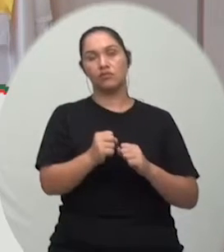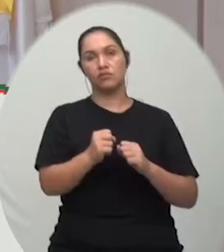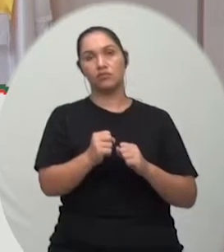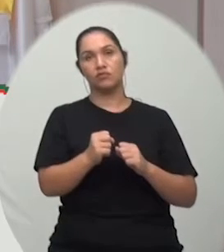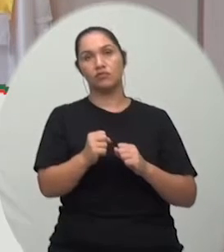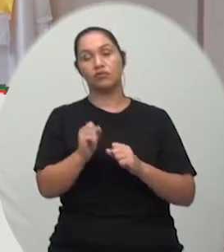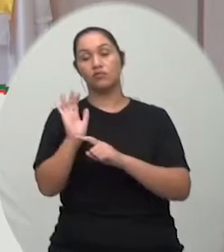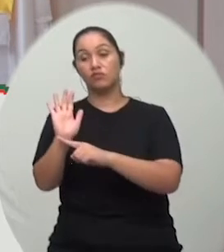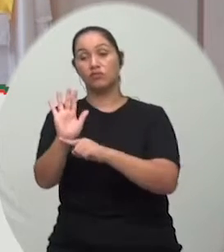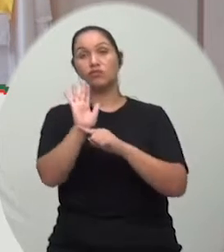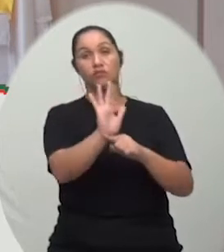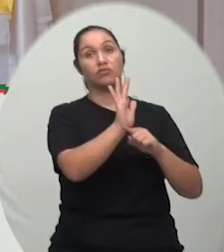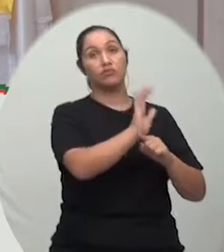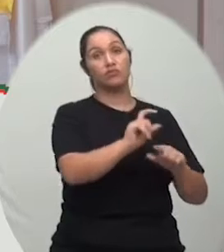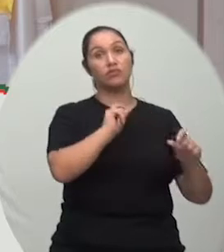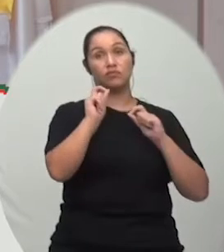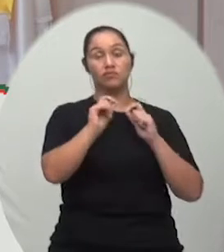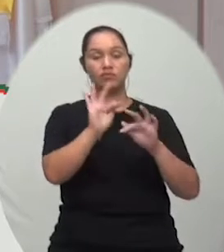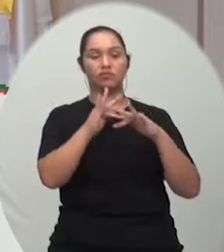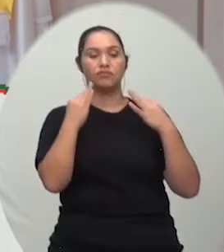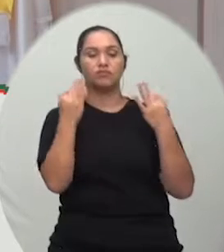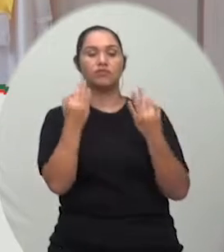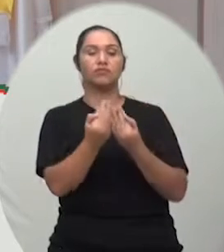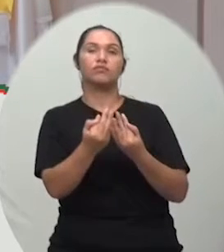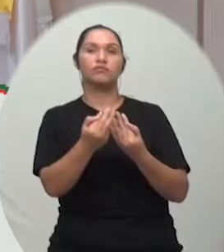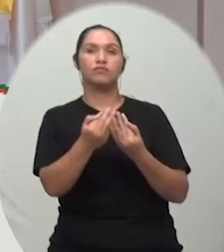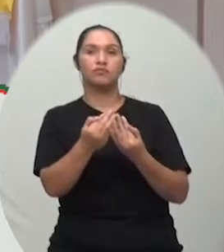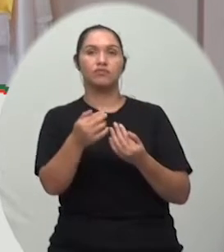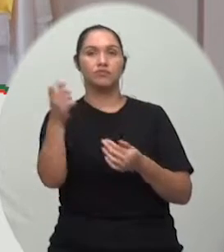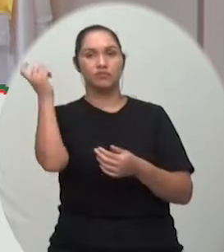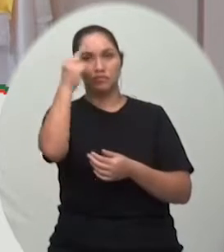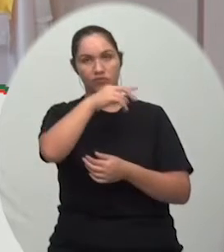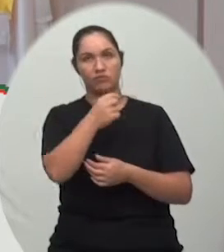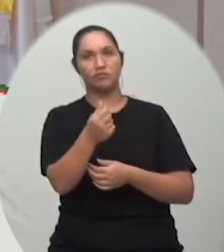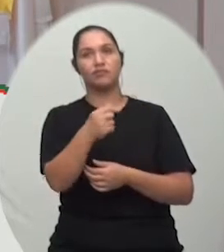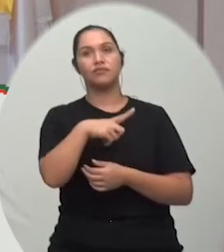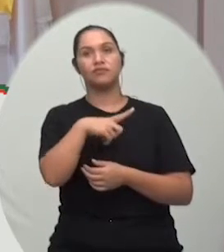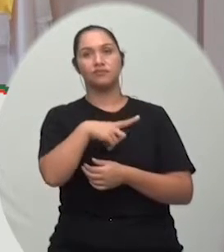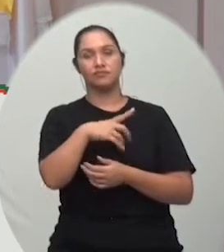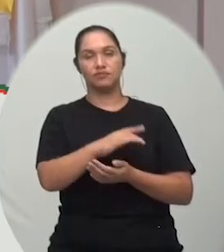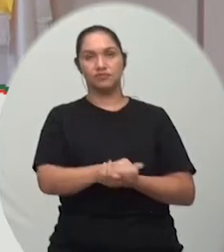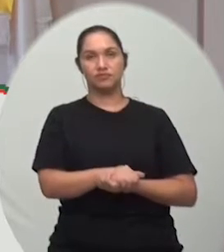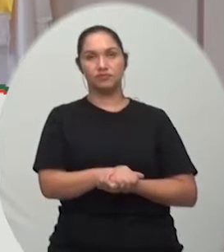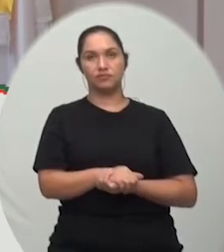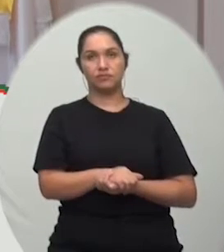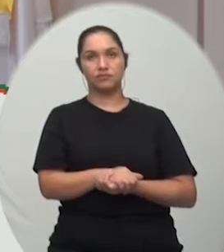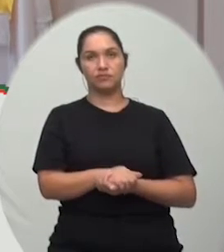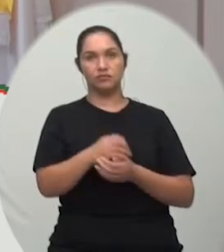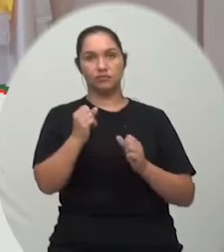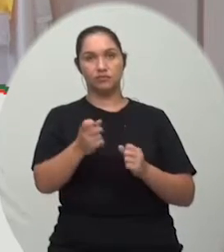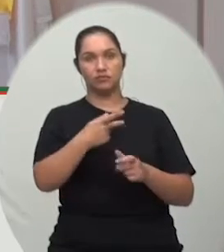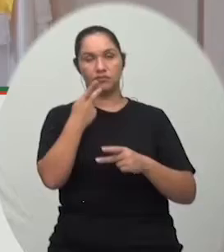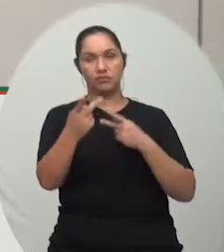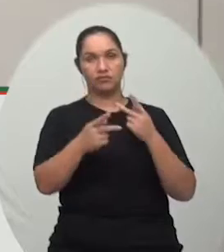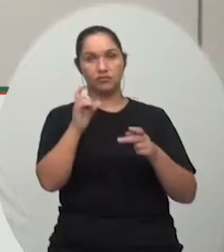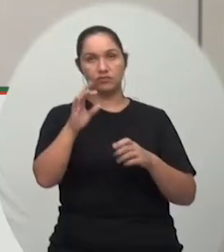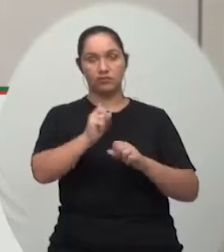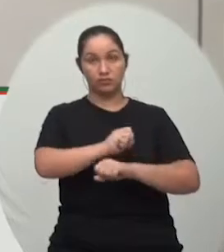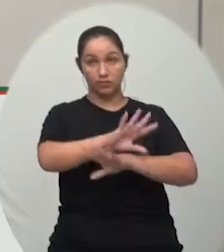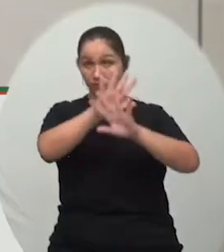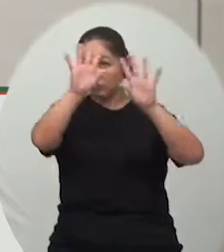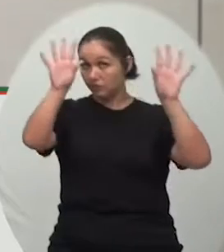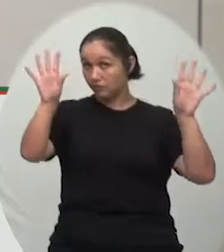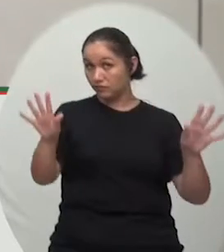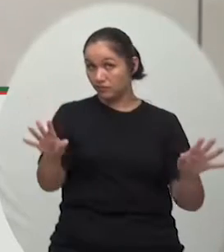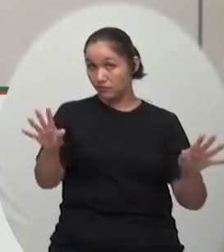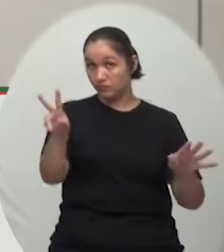carente e que precisam desse auxílio, desse aporte financeiro do município. Só para esclarecer, então,